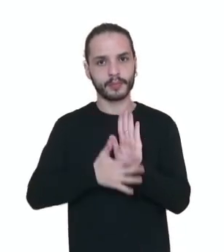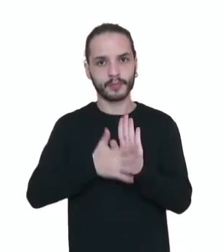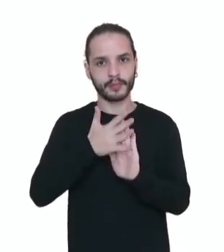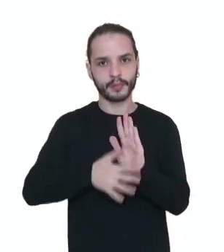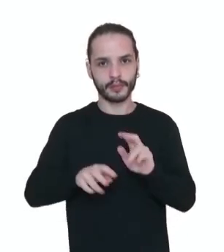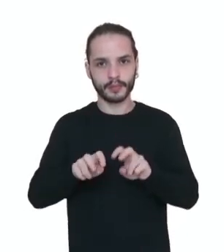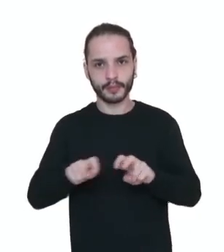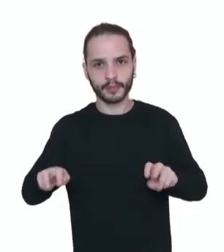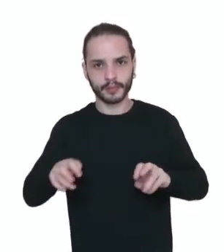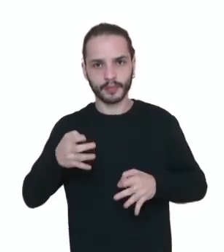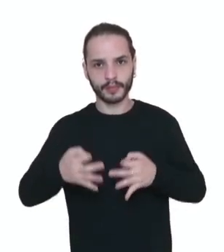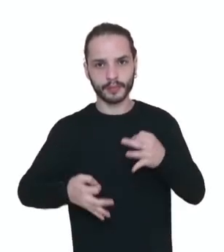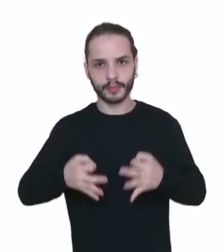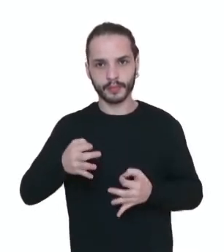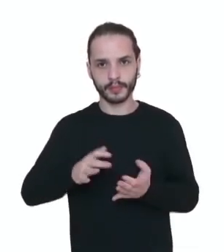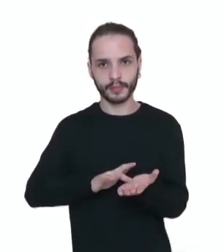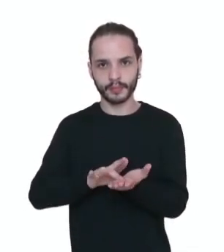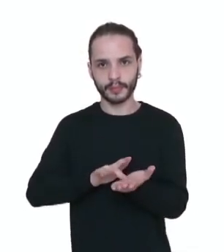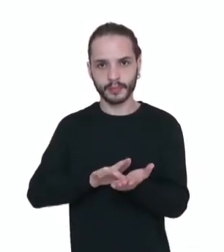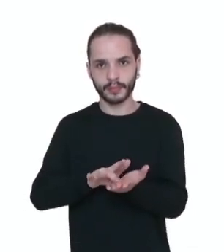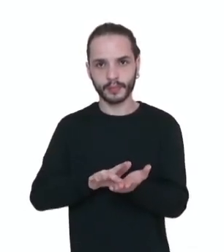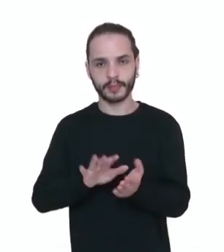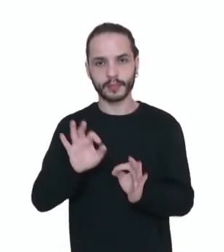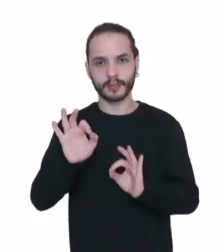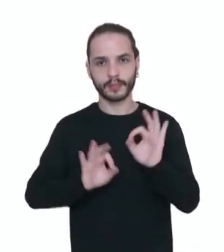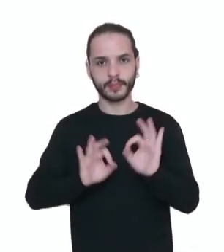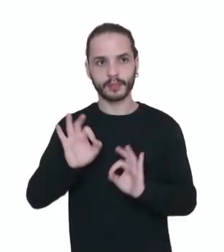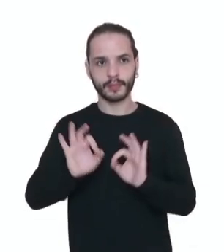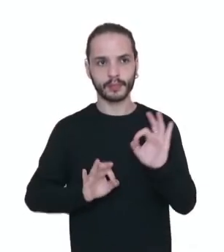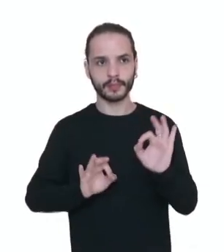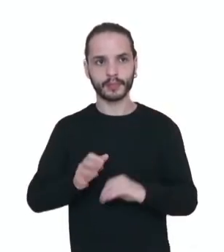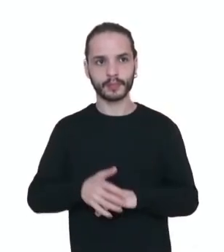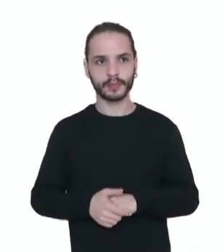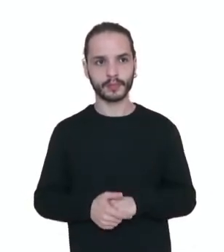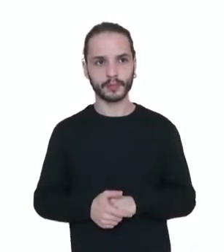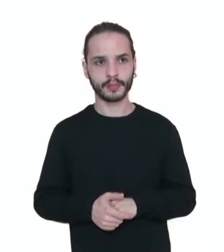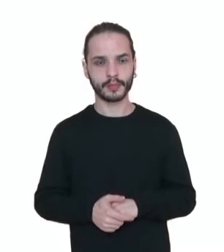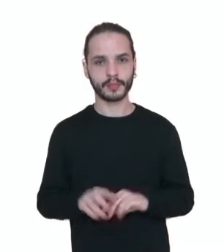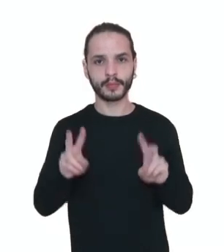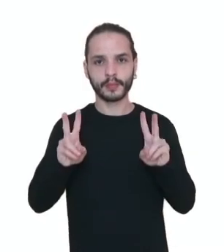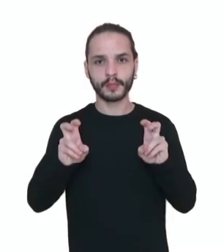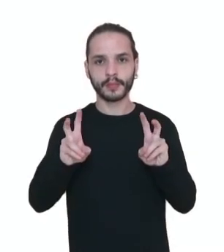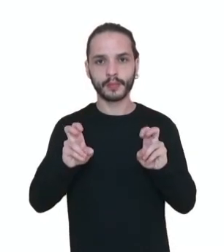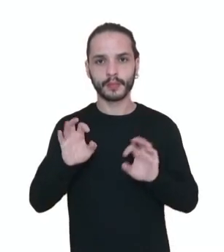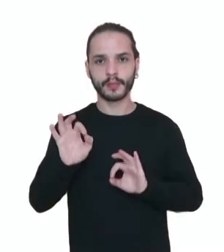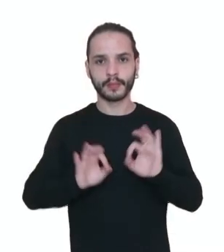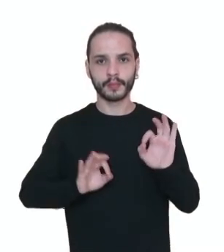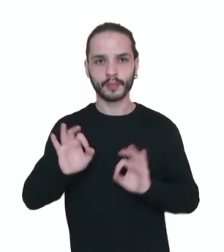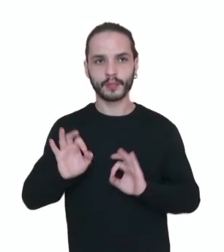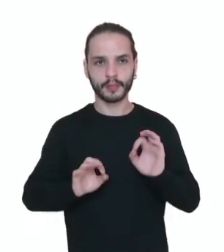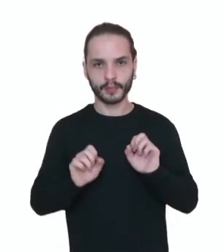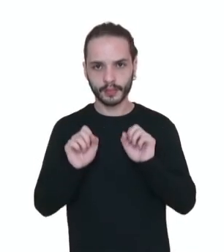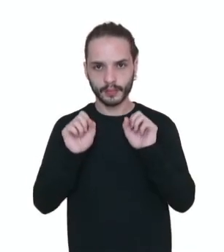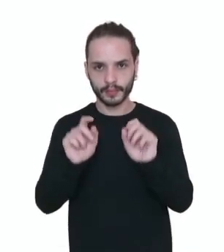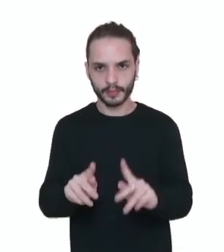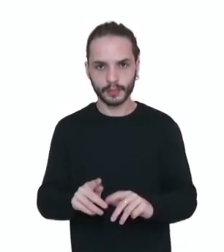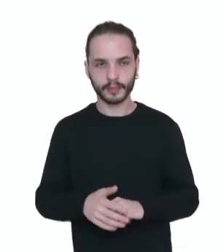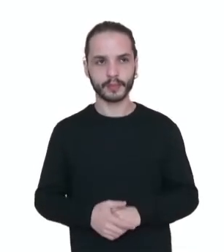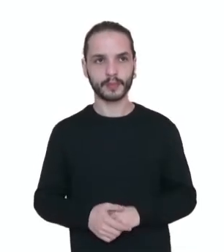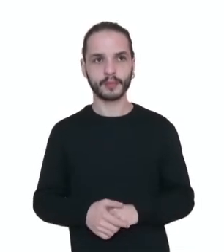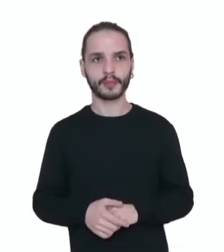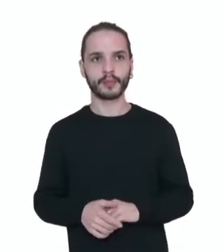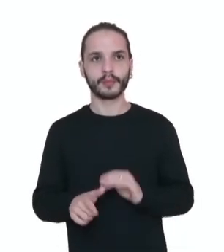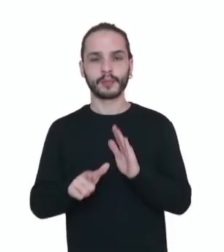simulado e no temas planejamento, para fazer a atividade que estamos propondo, certo? E antes